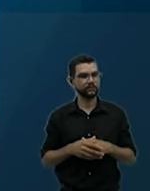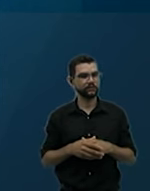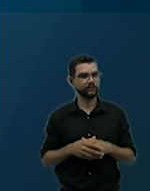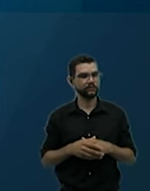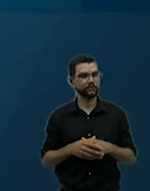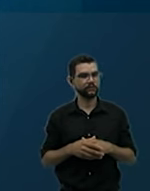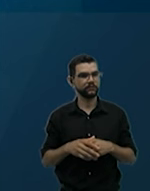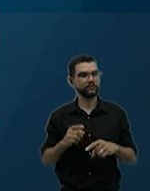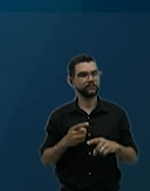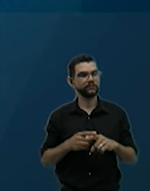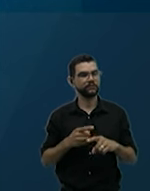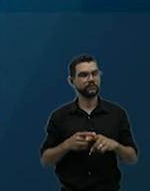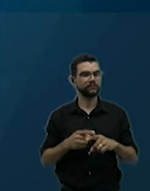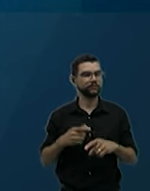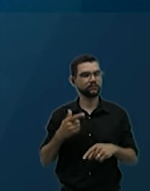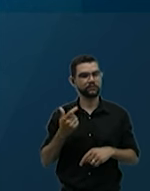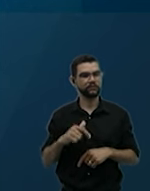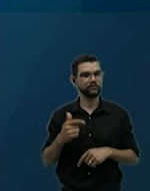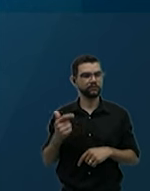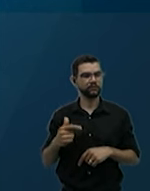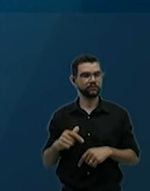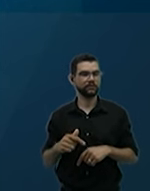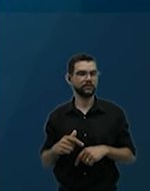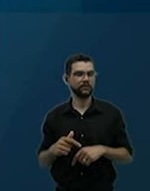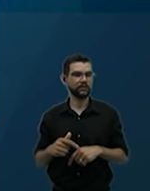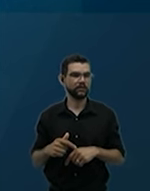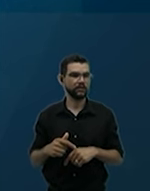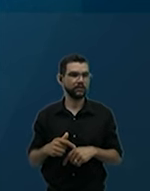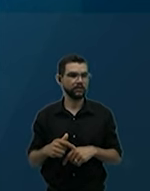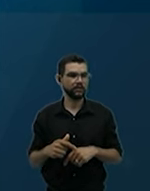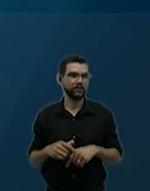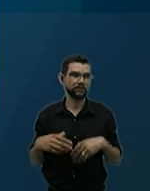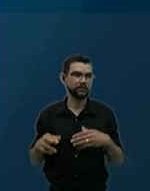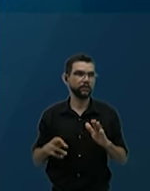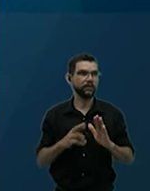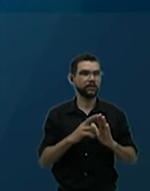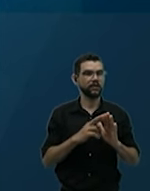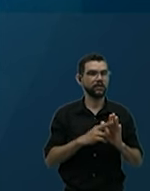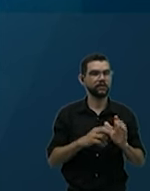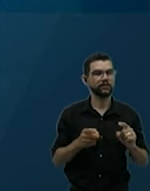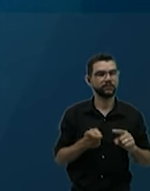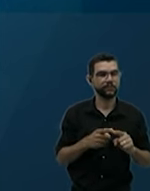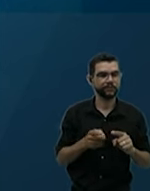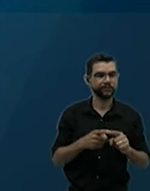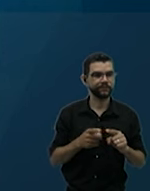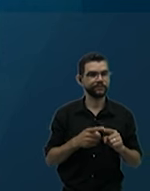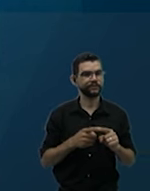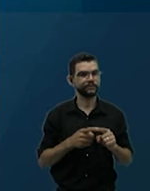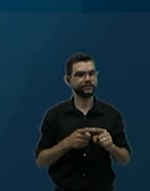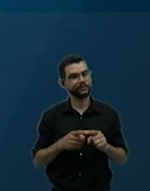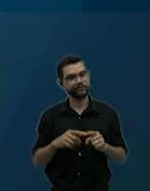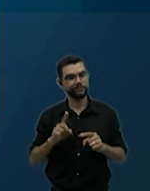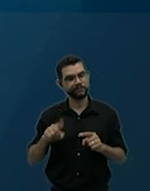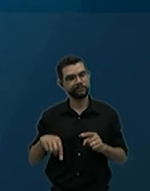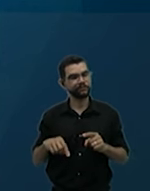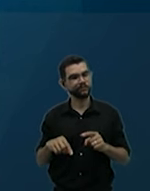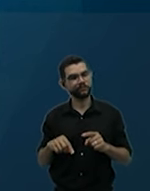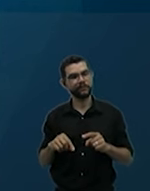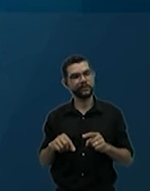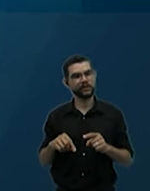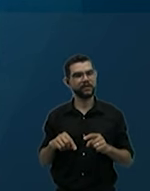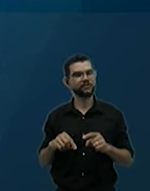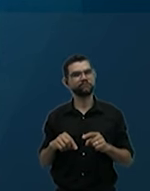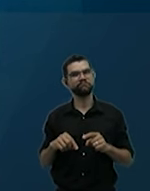Então, a regra, vamos colocar assim primeiro, a primeira questão mais geral, é aquela que envolve não haver uma previsão e,